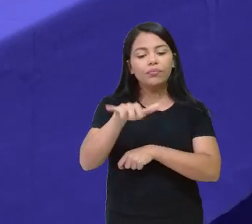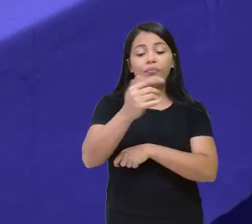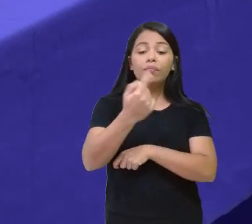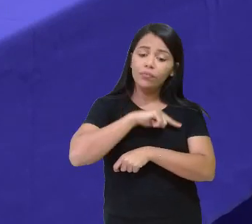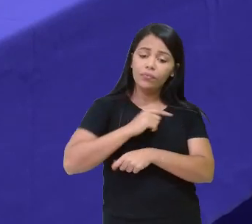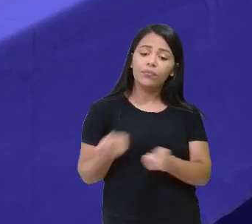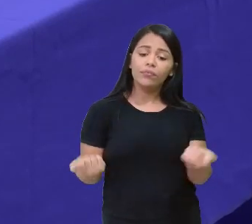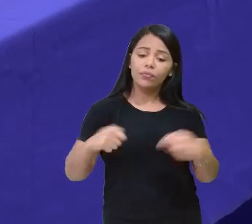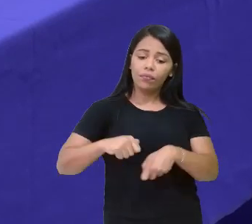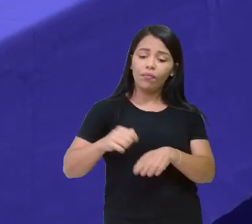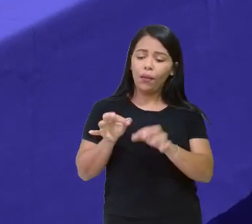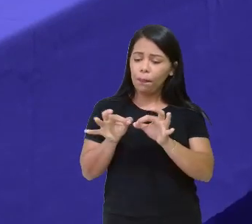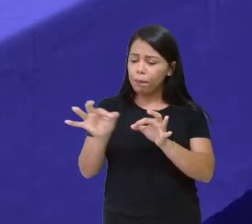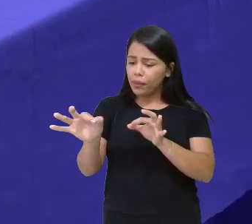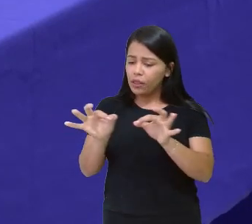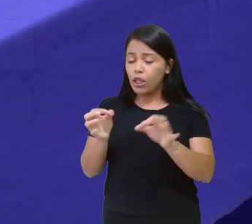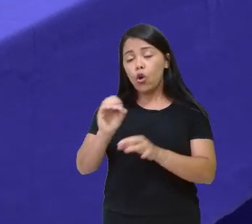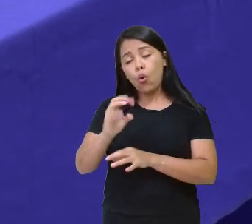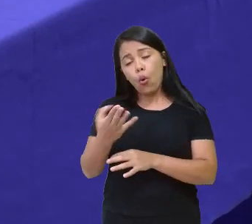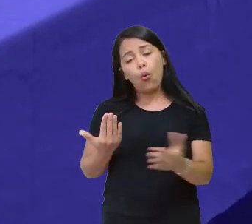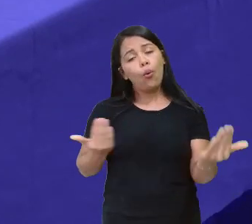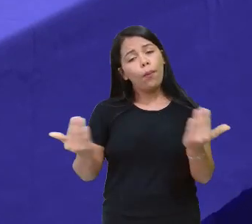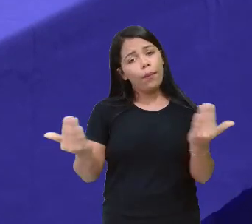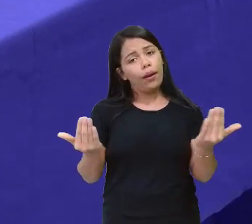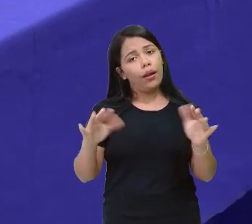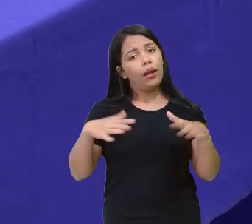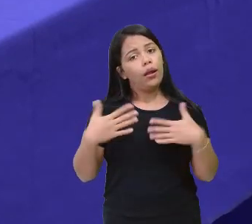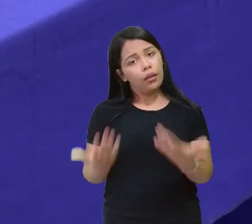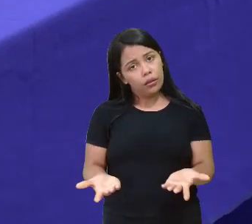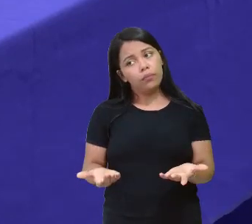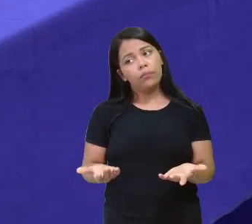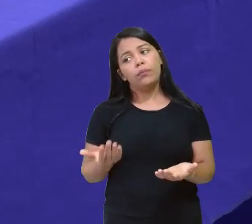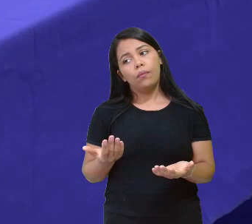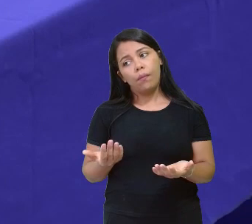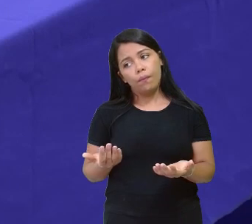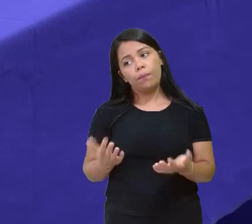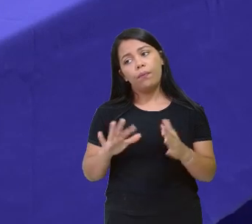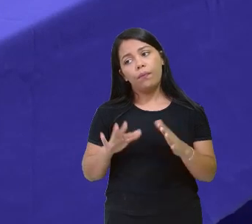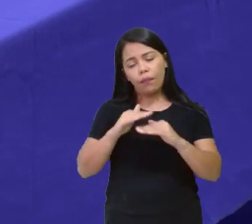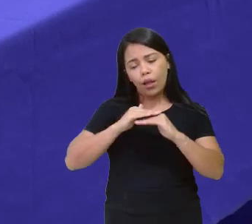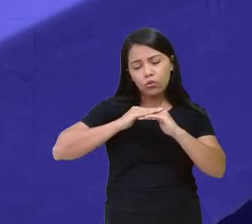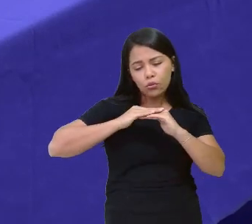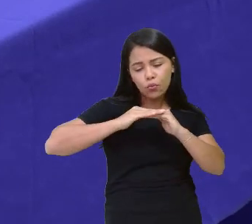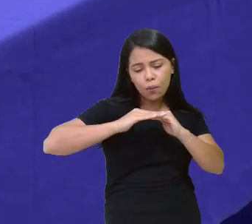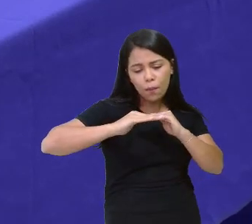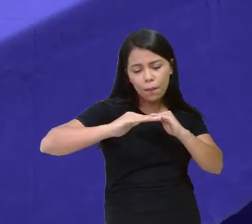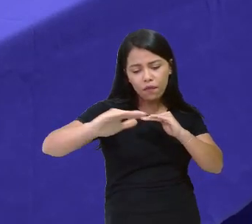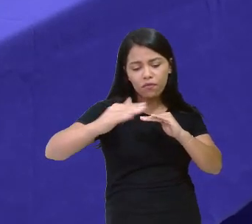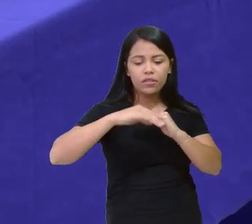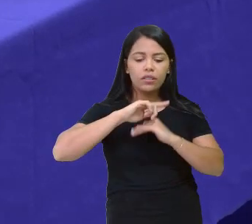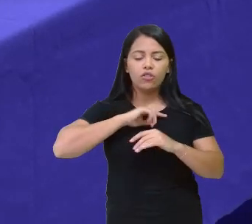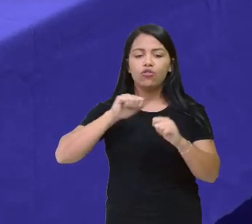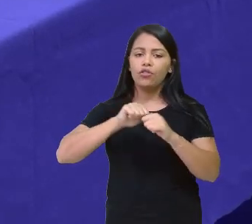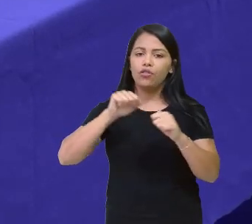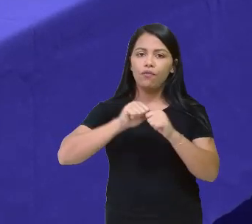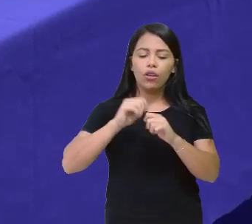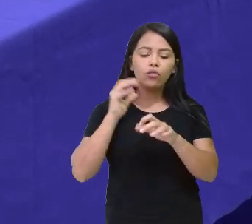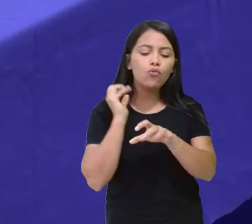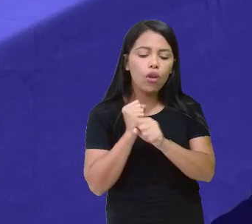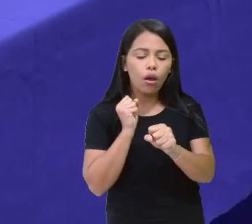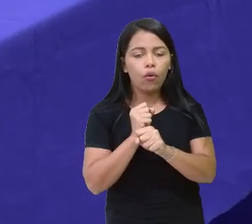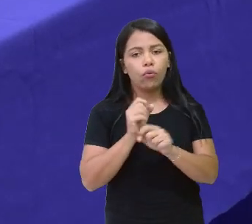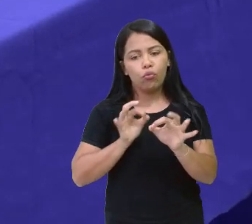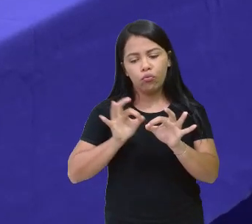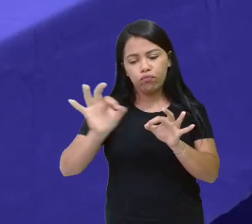pode medir ou comparar, e é exatamente essa superfície aqui que a gente vai calcular todo esse espaço